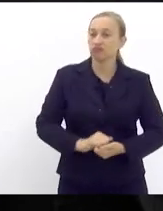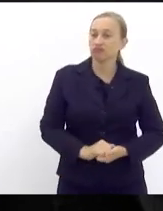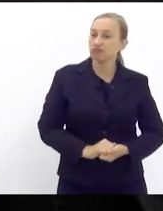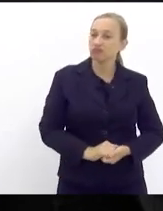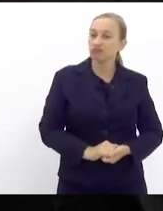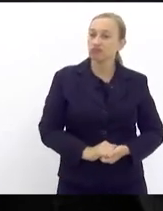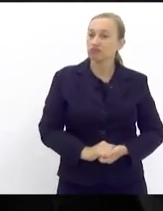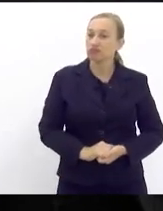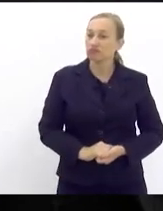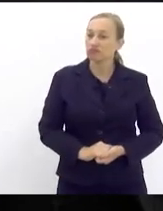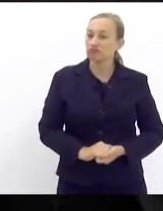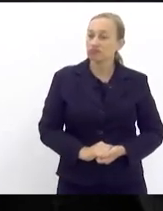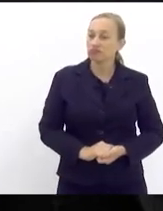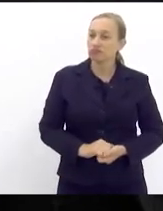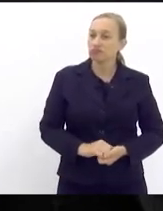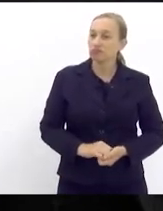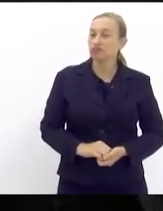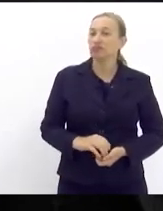do nosso